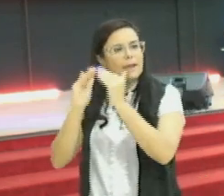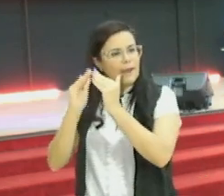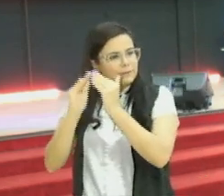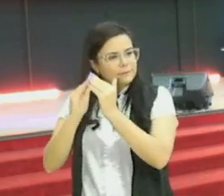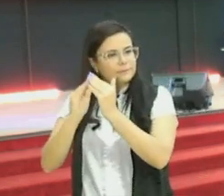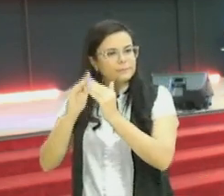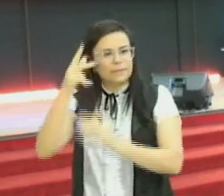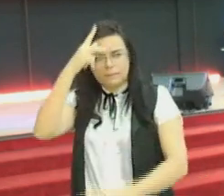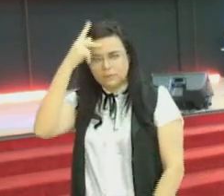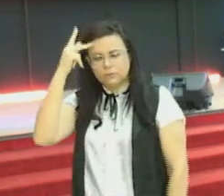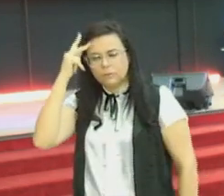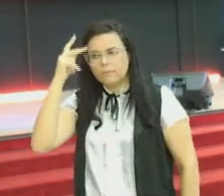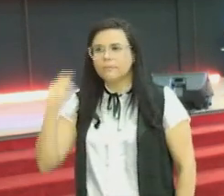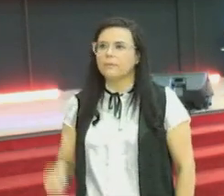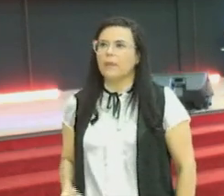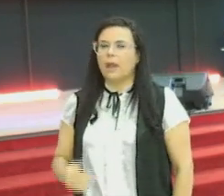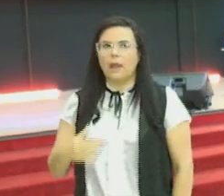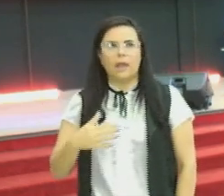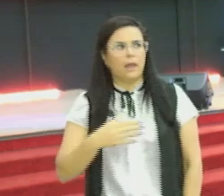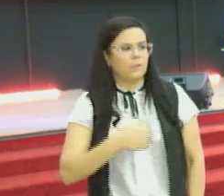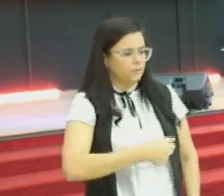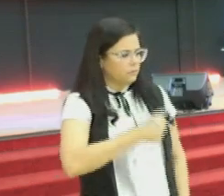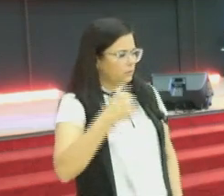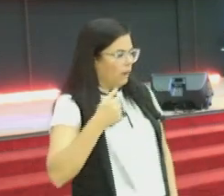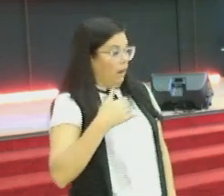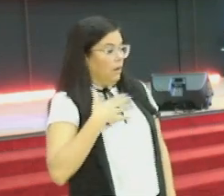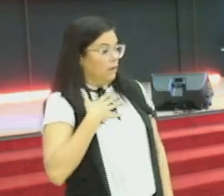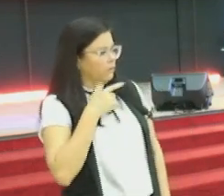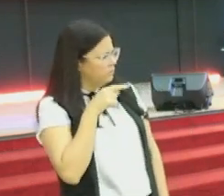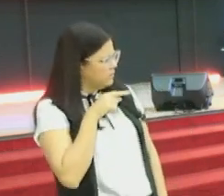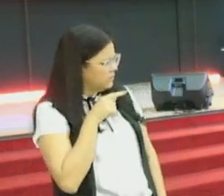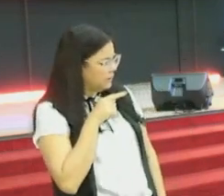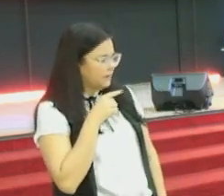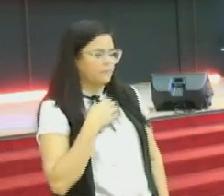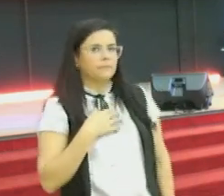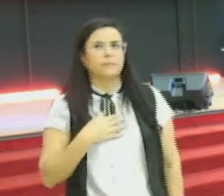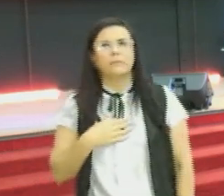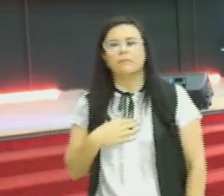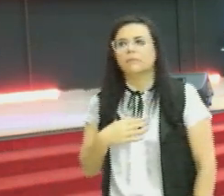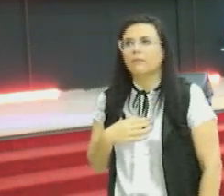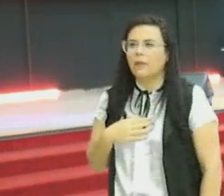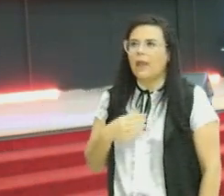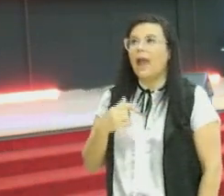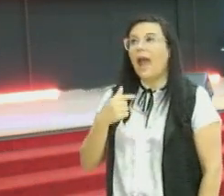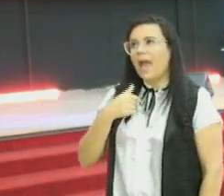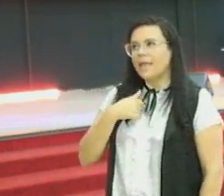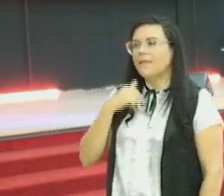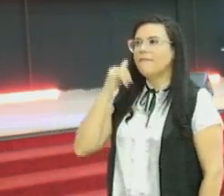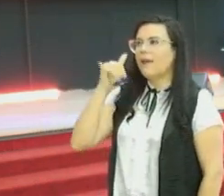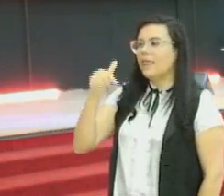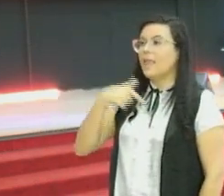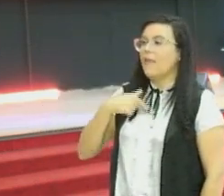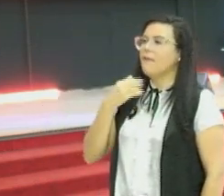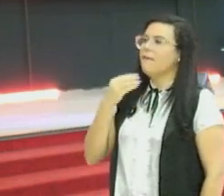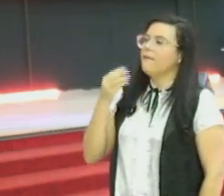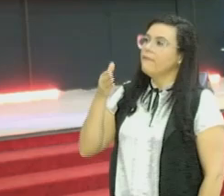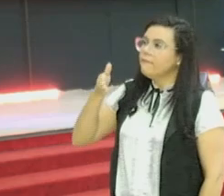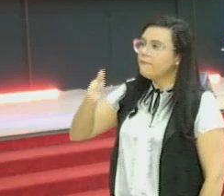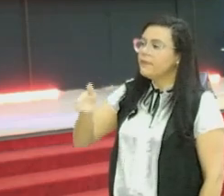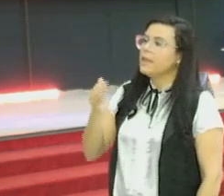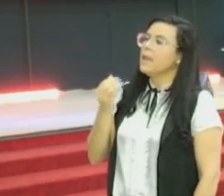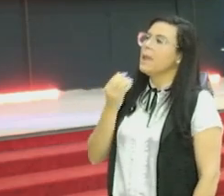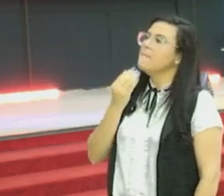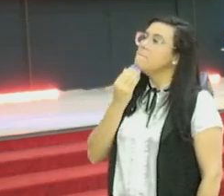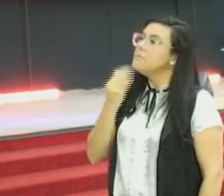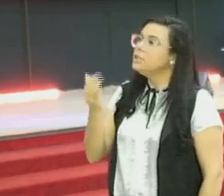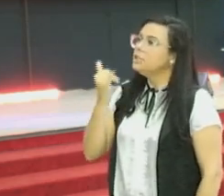perdão. E ela levou um susto. E ela desmontou. Agora, você pensa que eu fiz isso porque eu sou